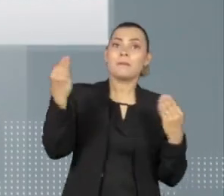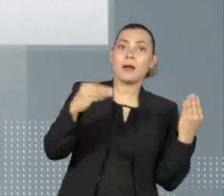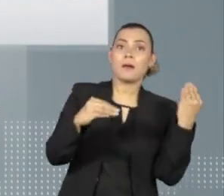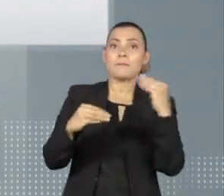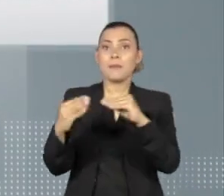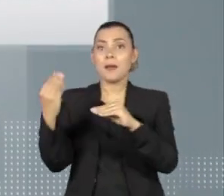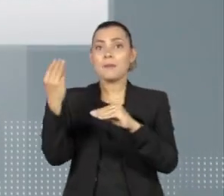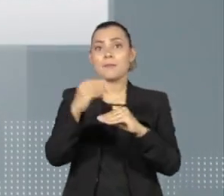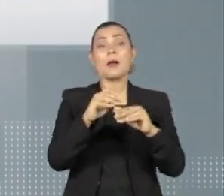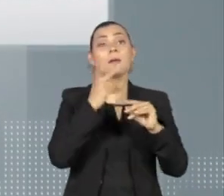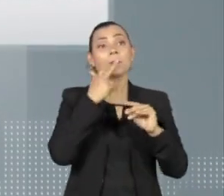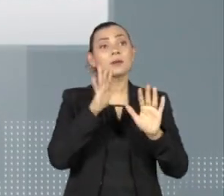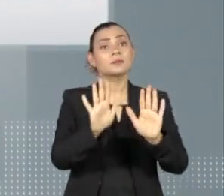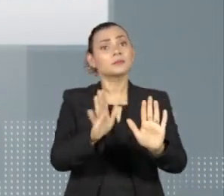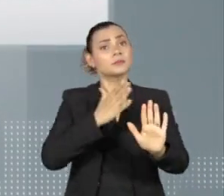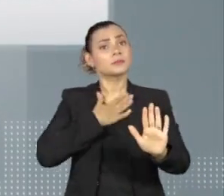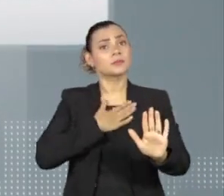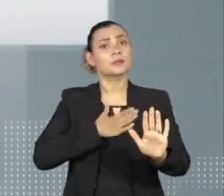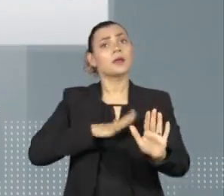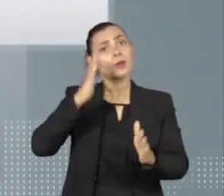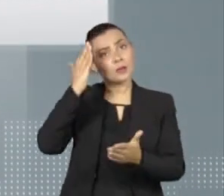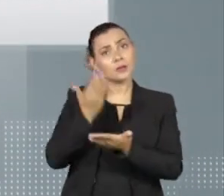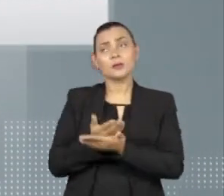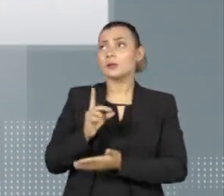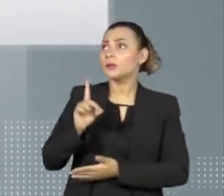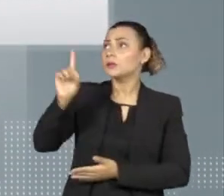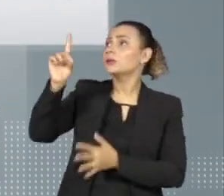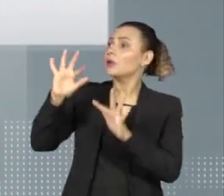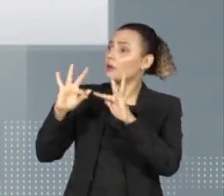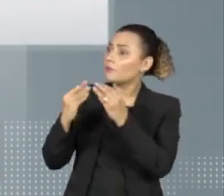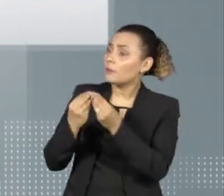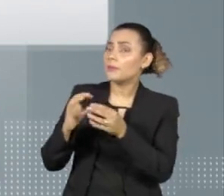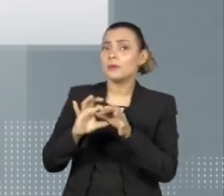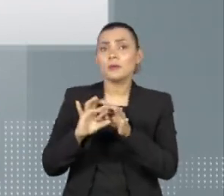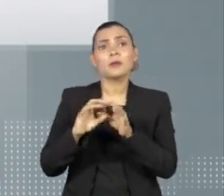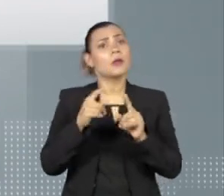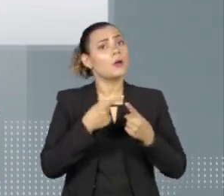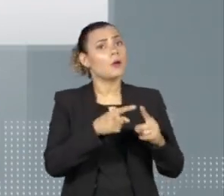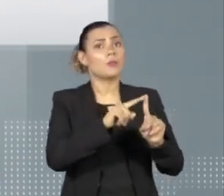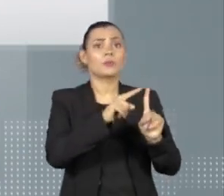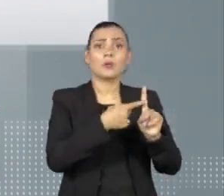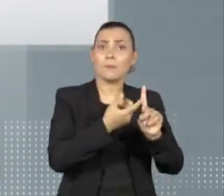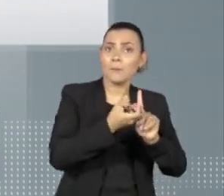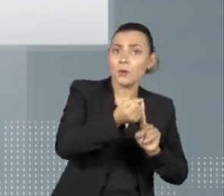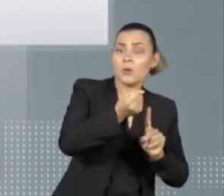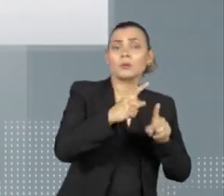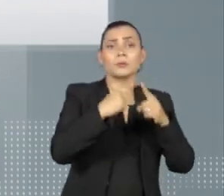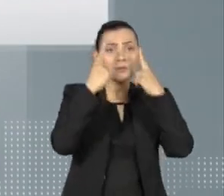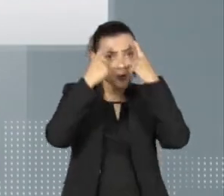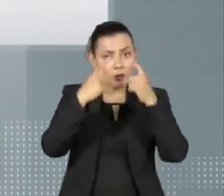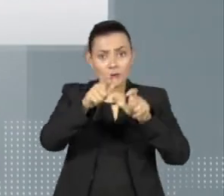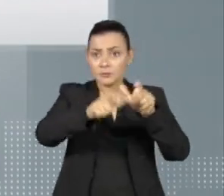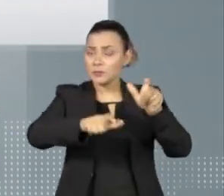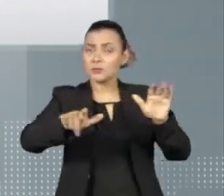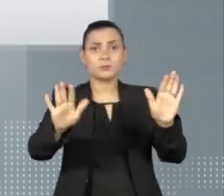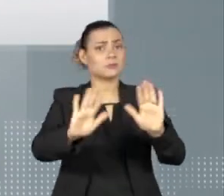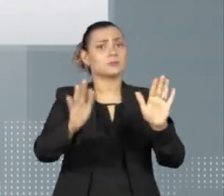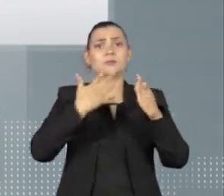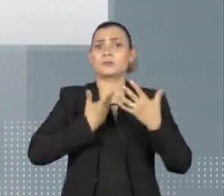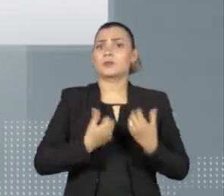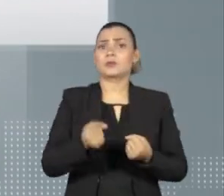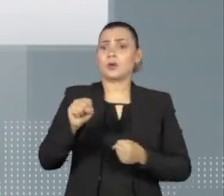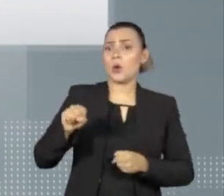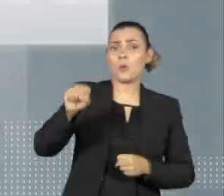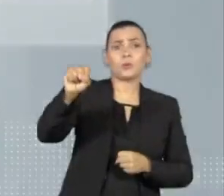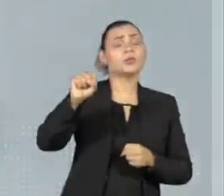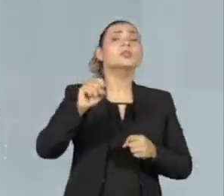postagens para afirmar o óbvio que crê em Deus é a favor da família contra o aborto e toda a violência pessoa não aprovam o